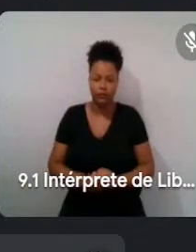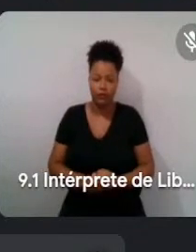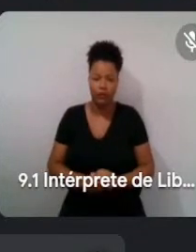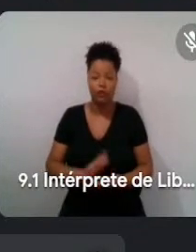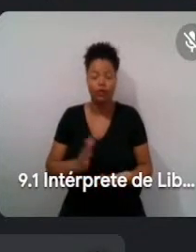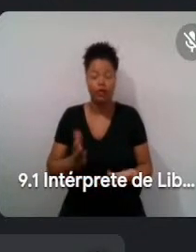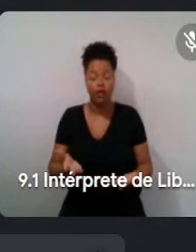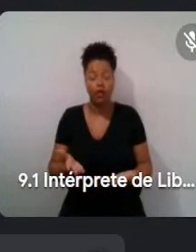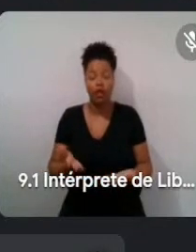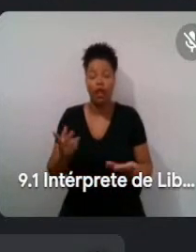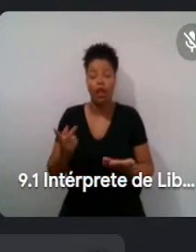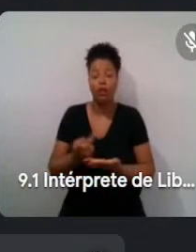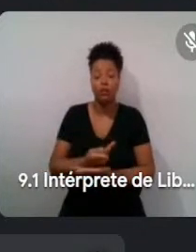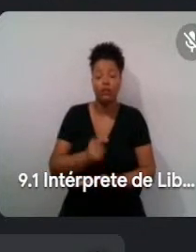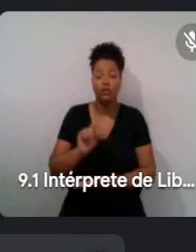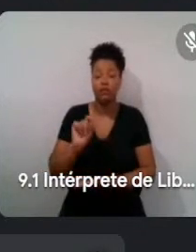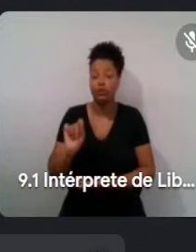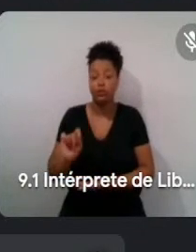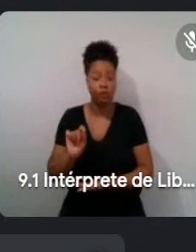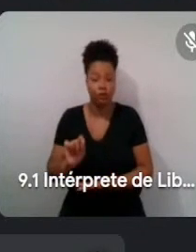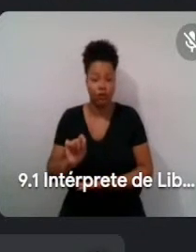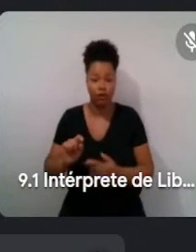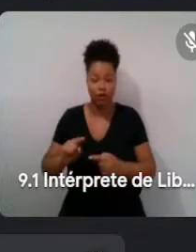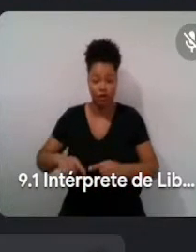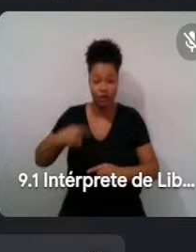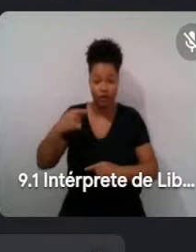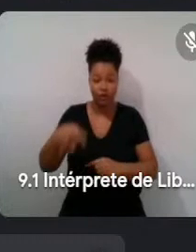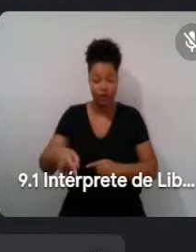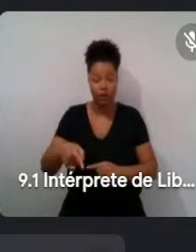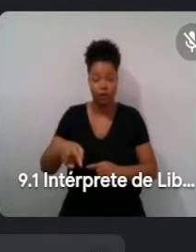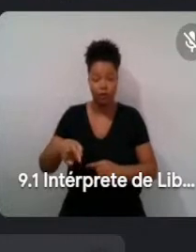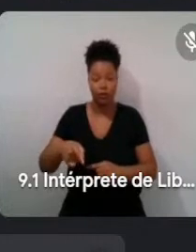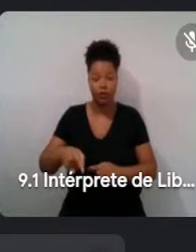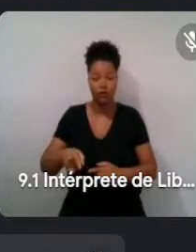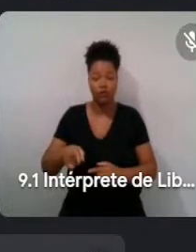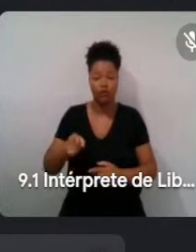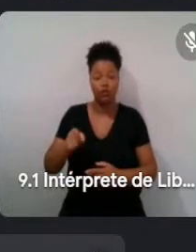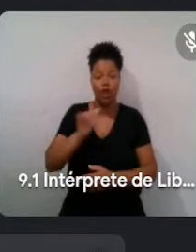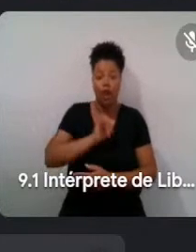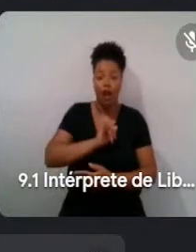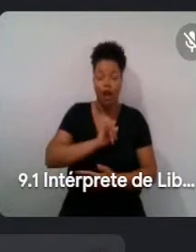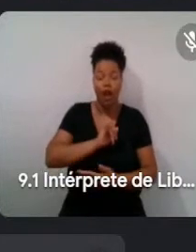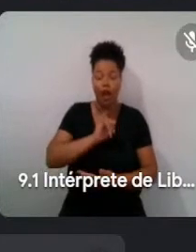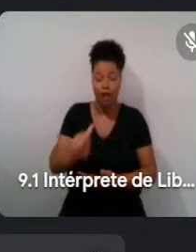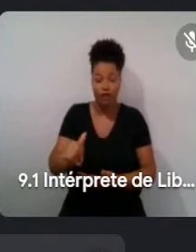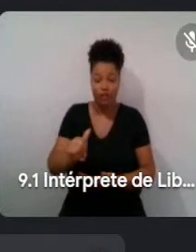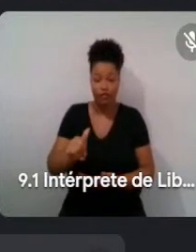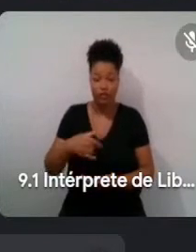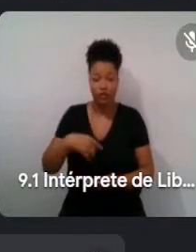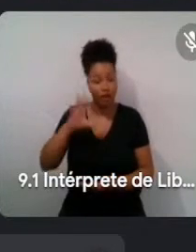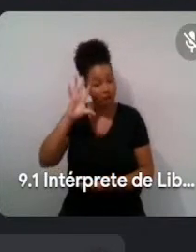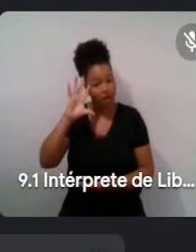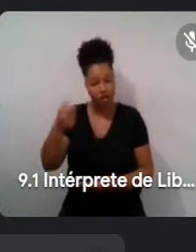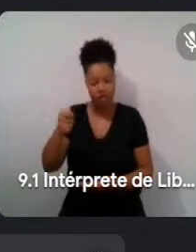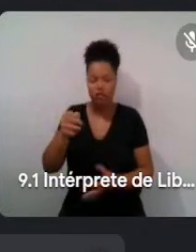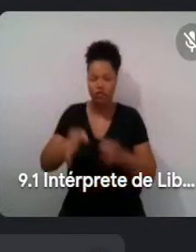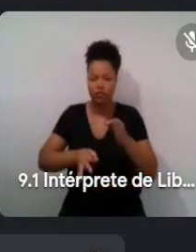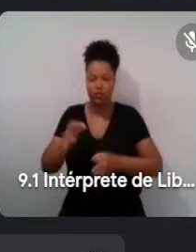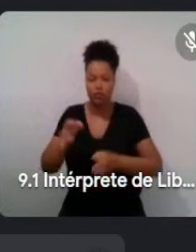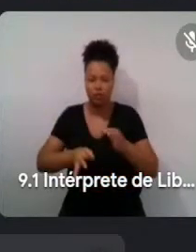Ocorre, Excelência, que imediatamente após a notificação recebida da decisão liminar e com a